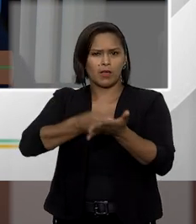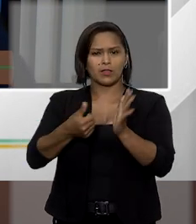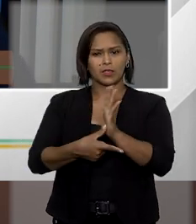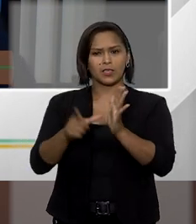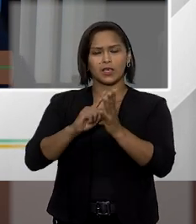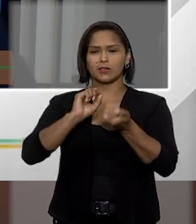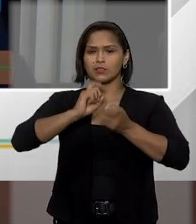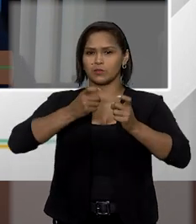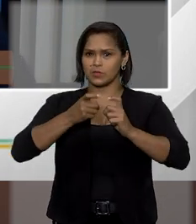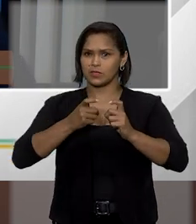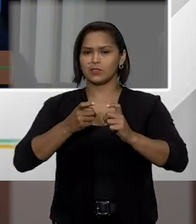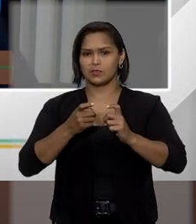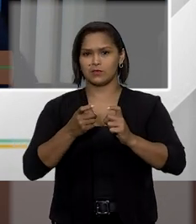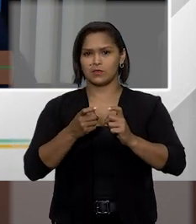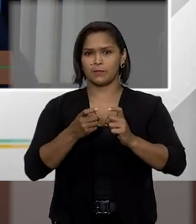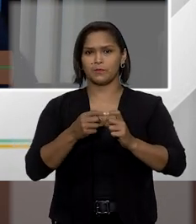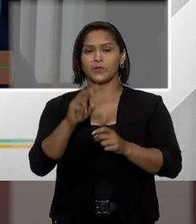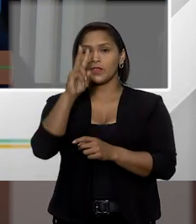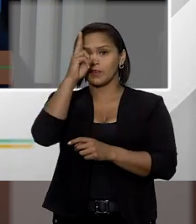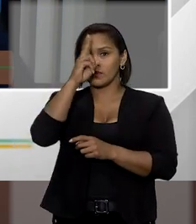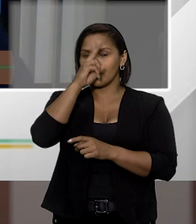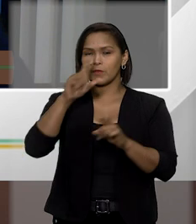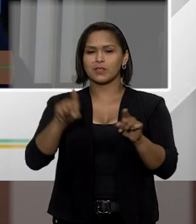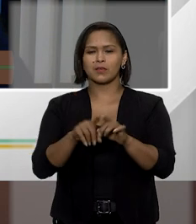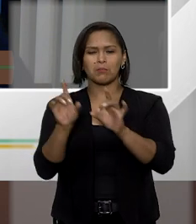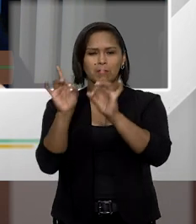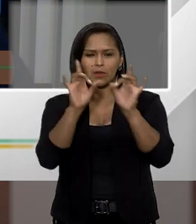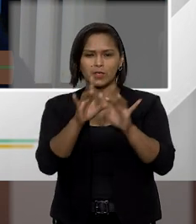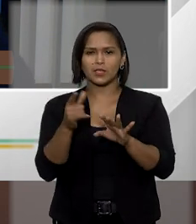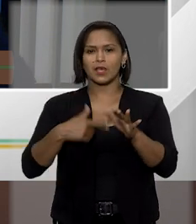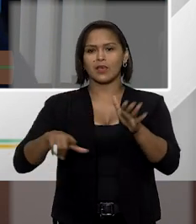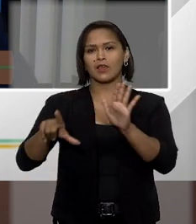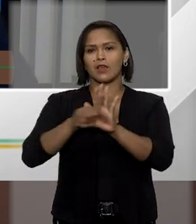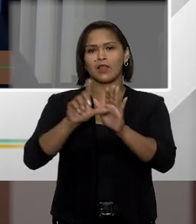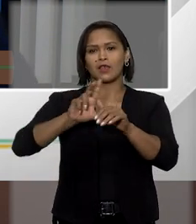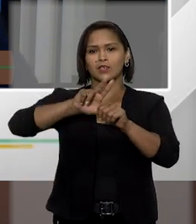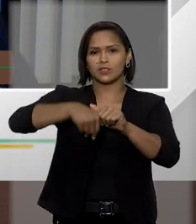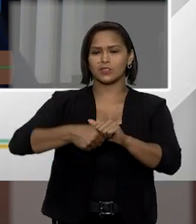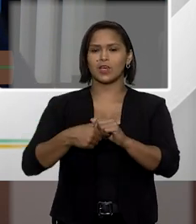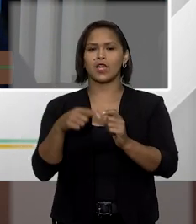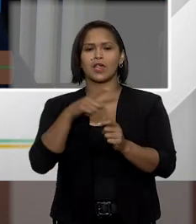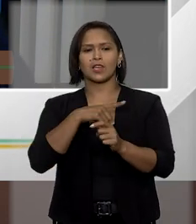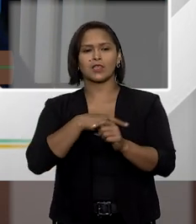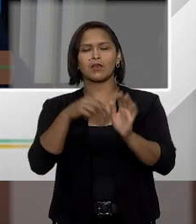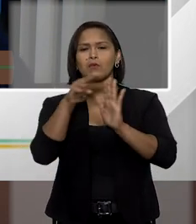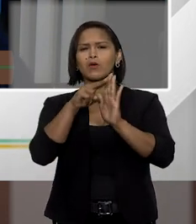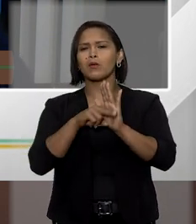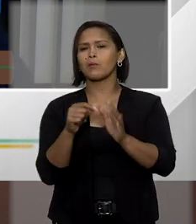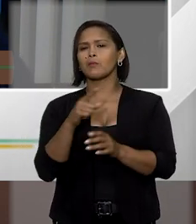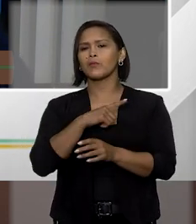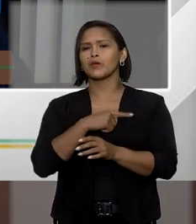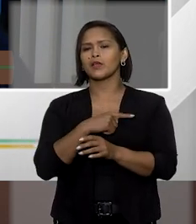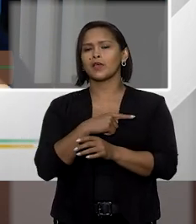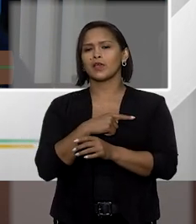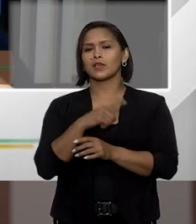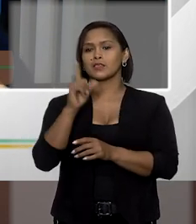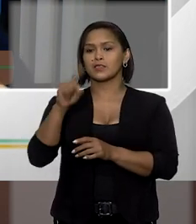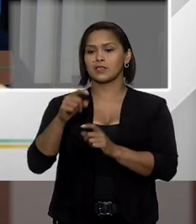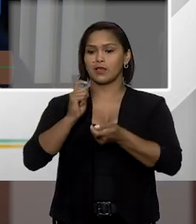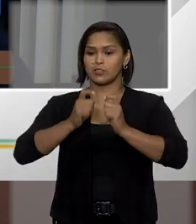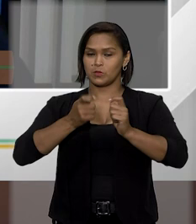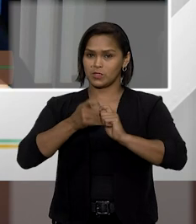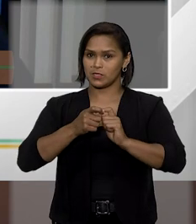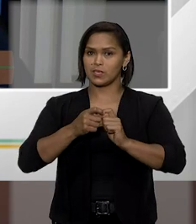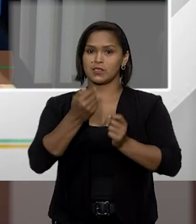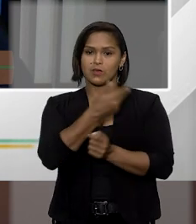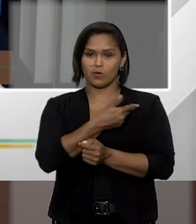aquelas sanções administrativas. Lembrando também o detalhe que a lei anticorrupção tem uma engenharia interessante, porque ela prevê que caso a